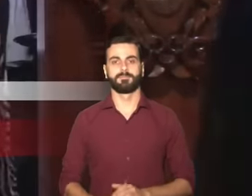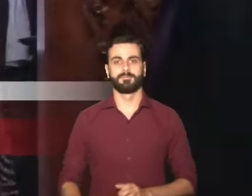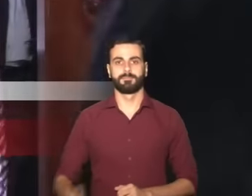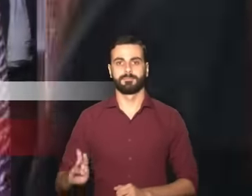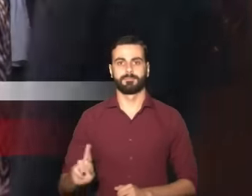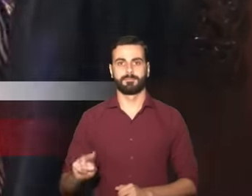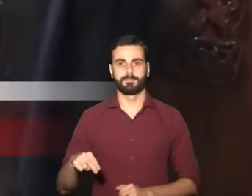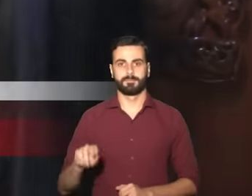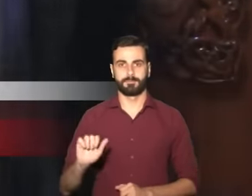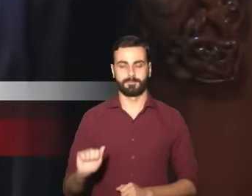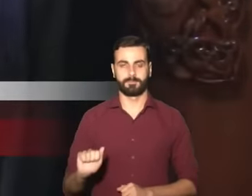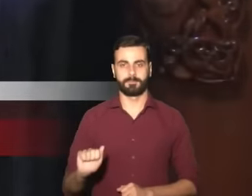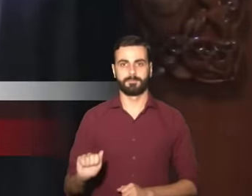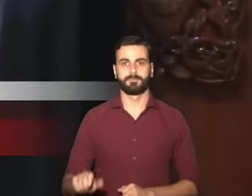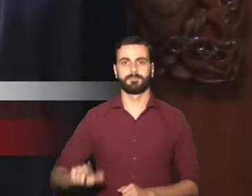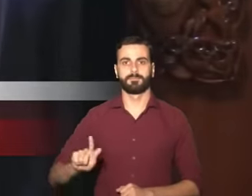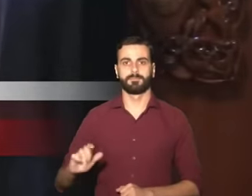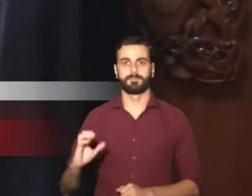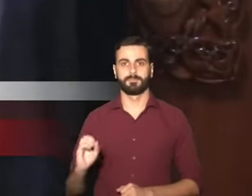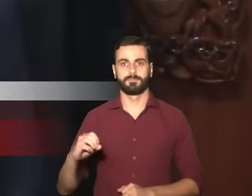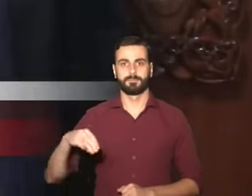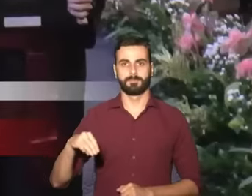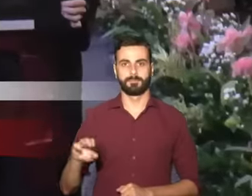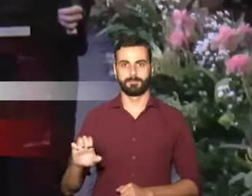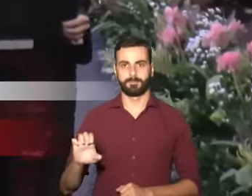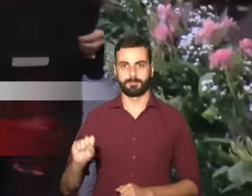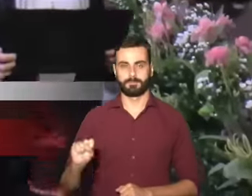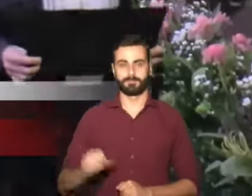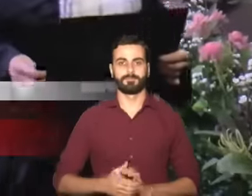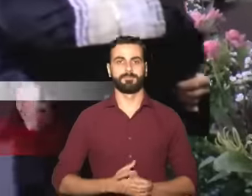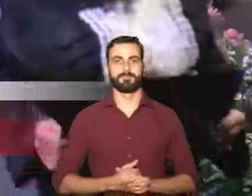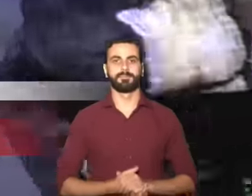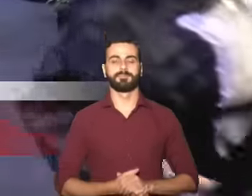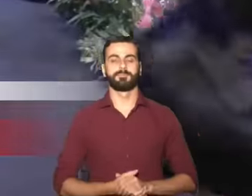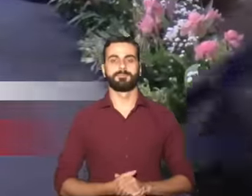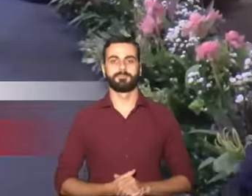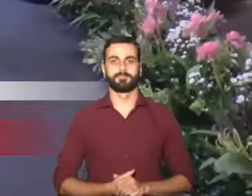Bruna Aparecida Gomes Jorge.